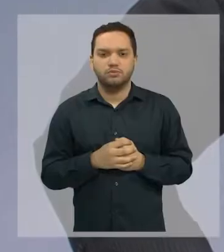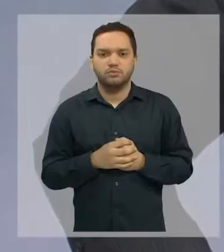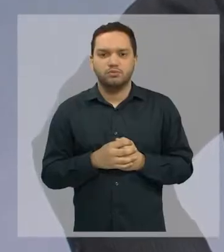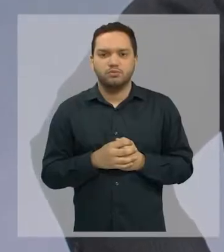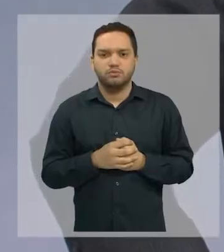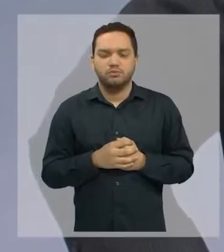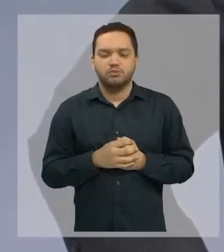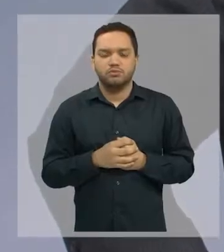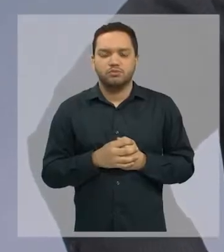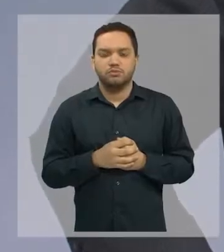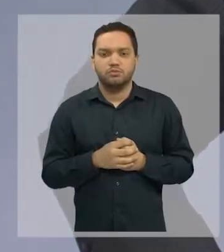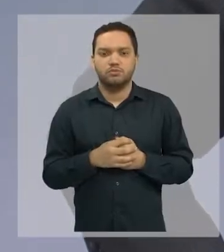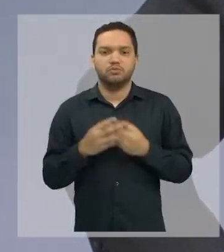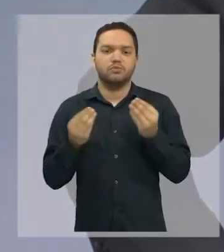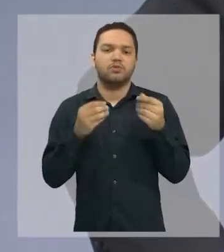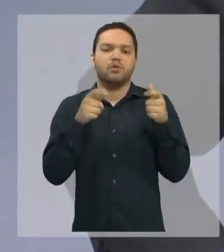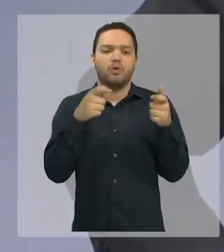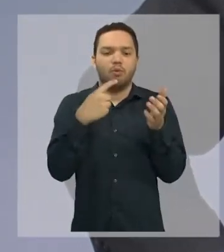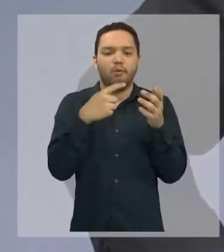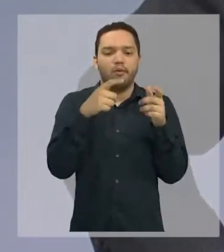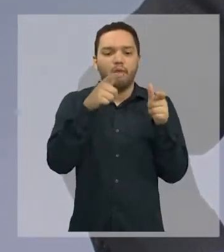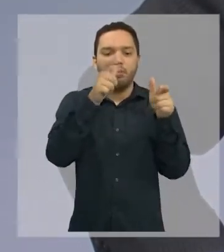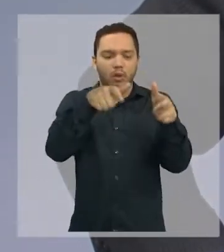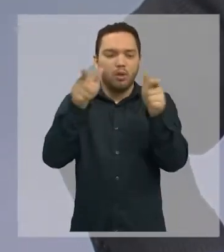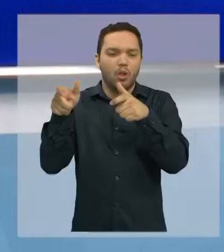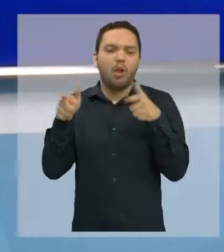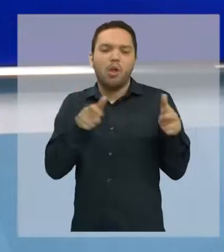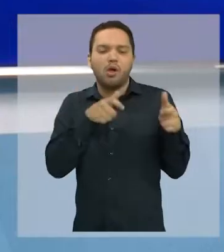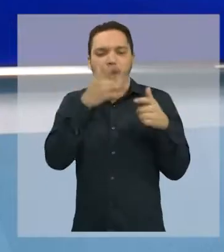digamos, demarcação de espaços de atuação,